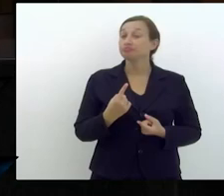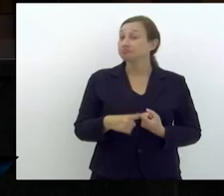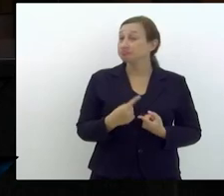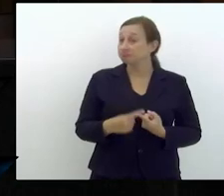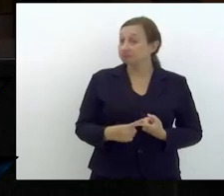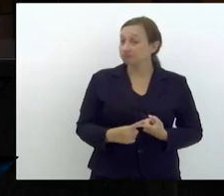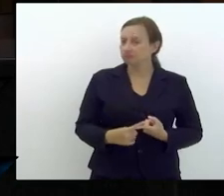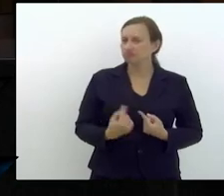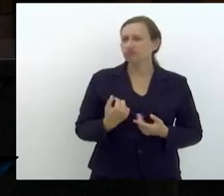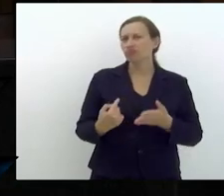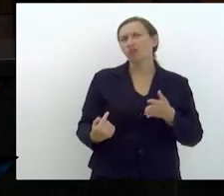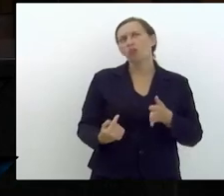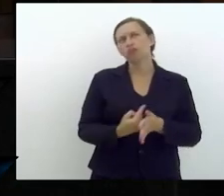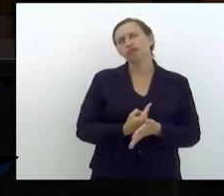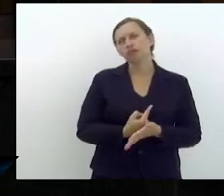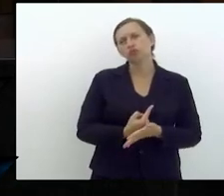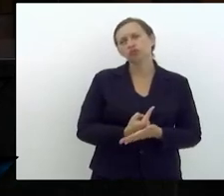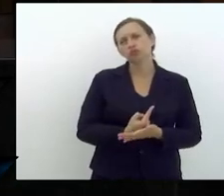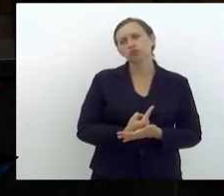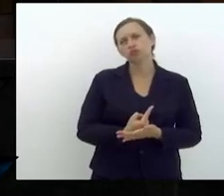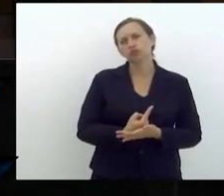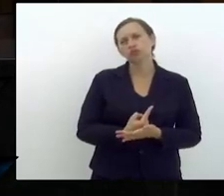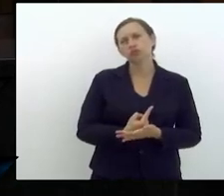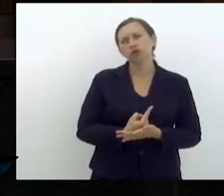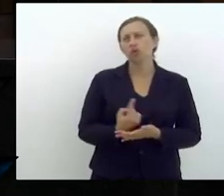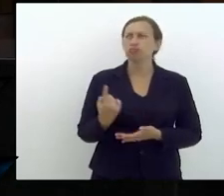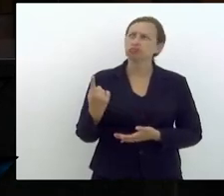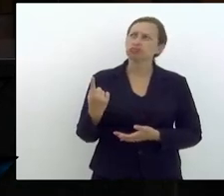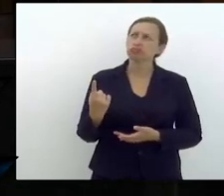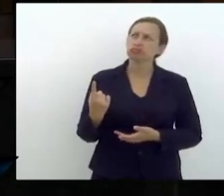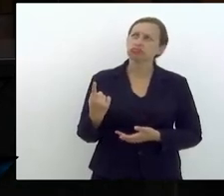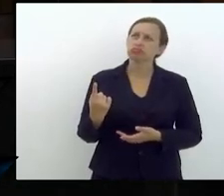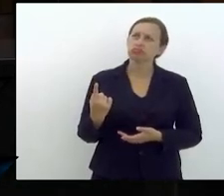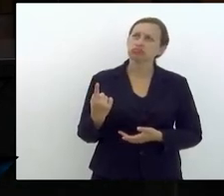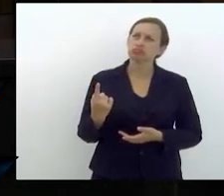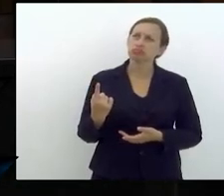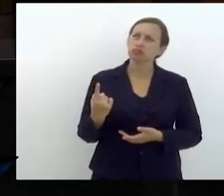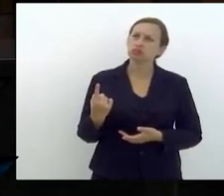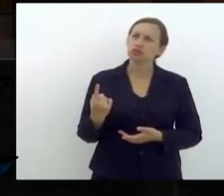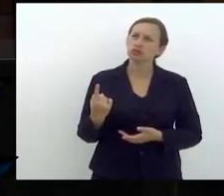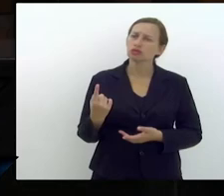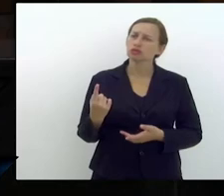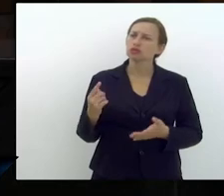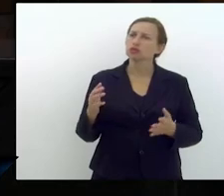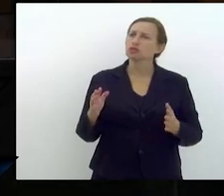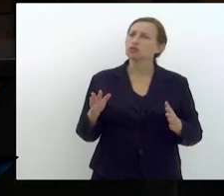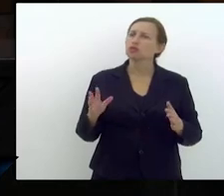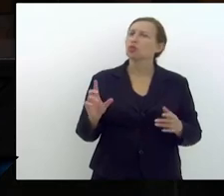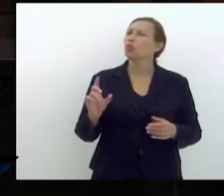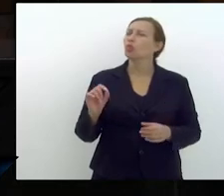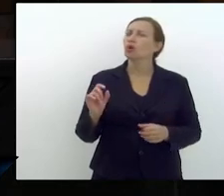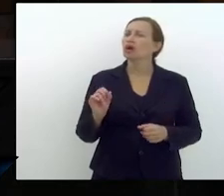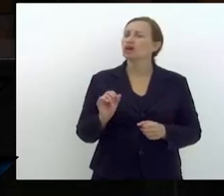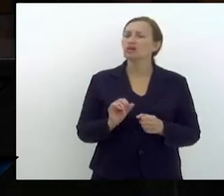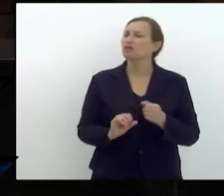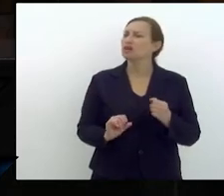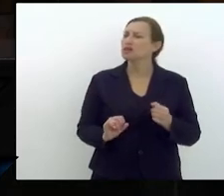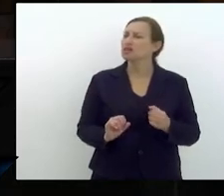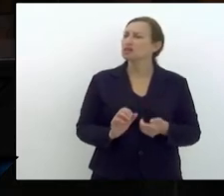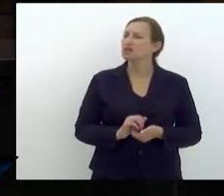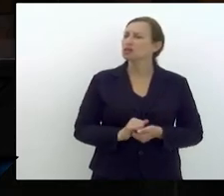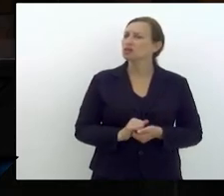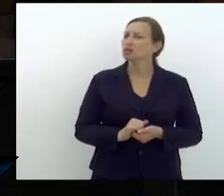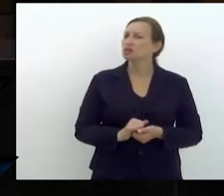eu me pergunto de um que providências estão sendo tomadas para fazer